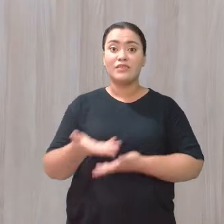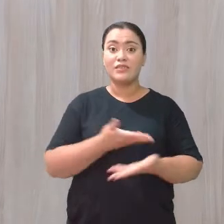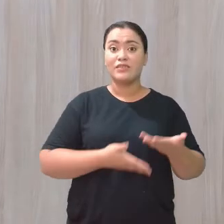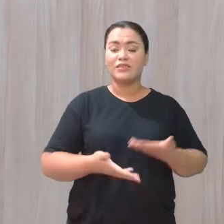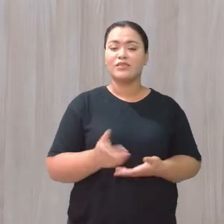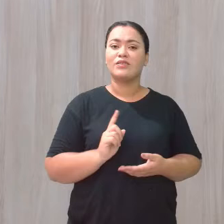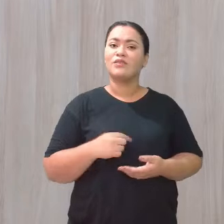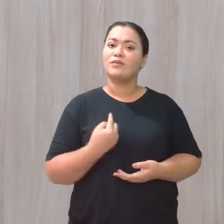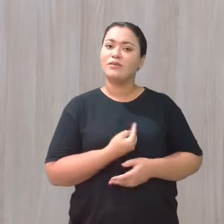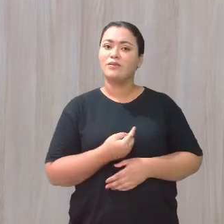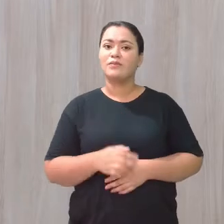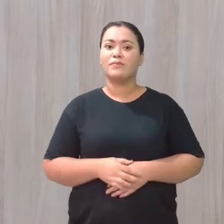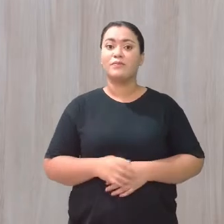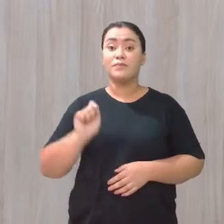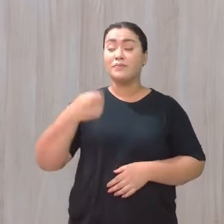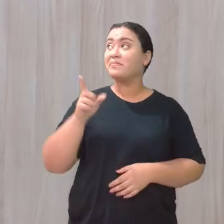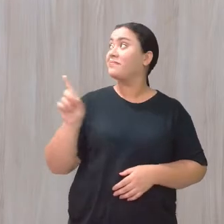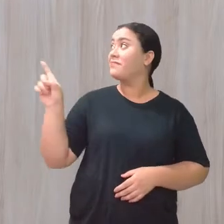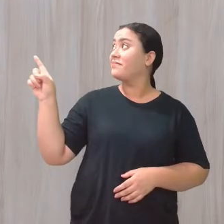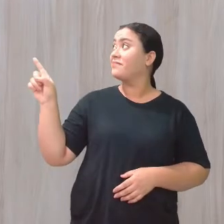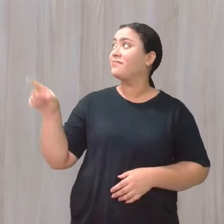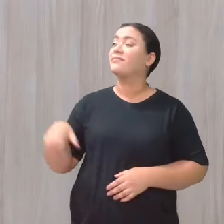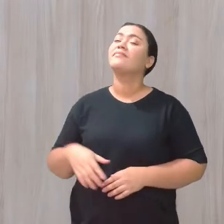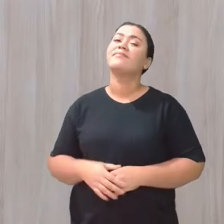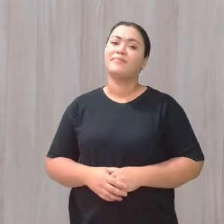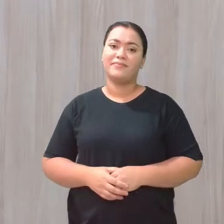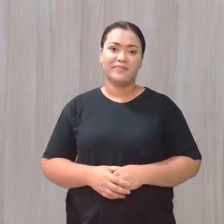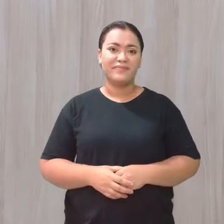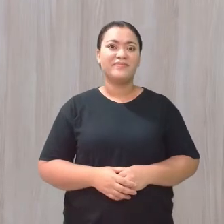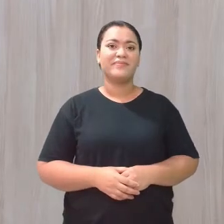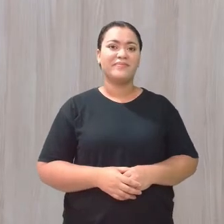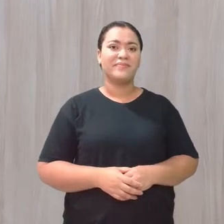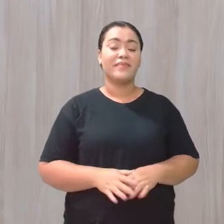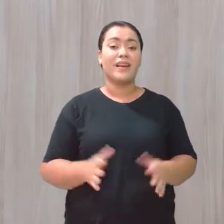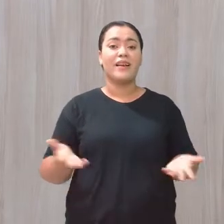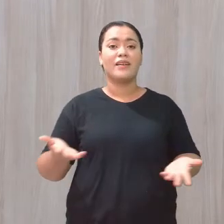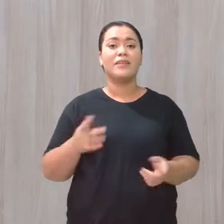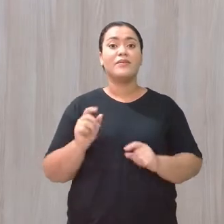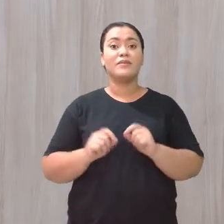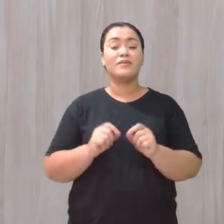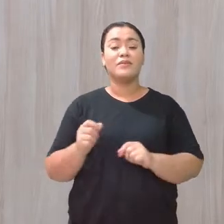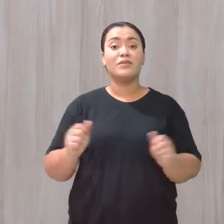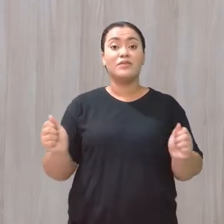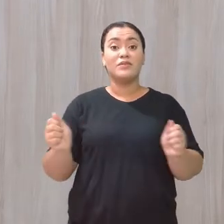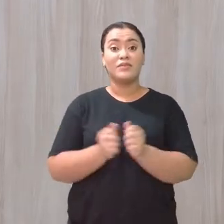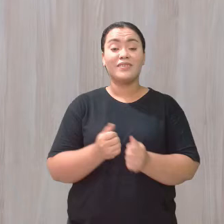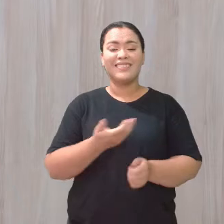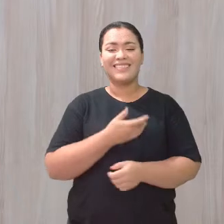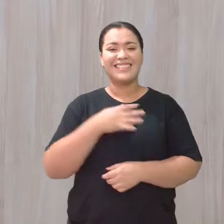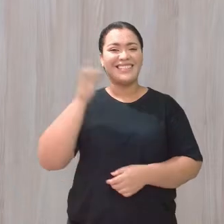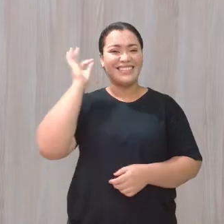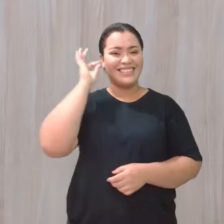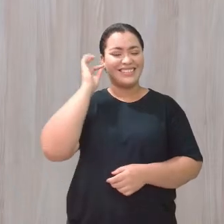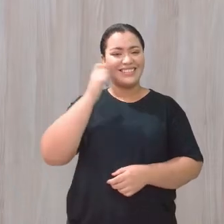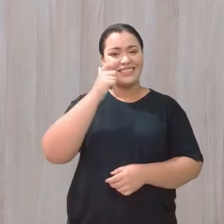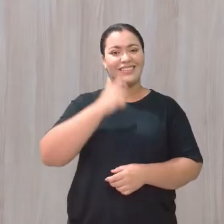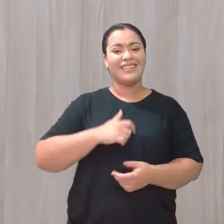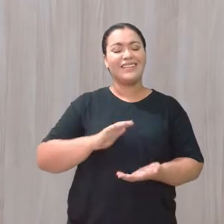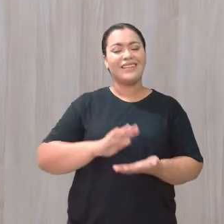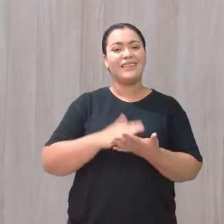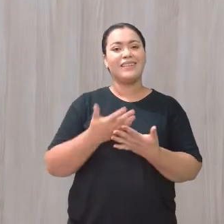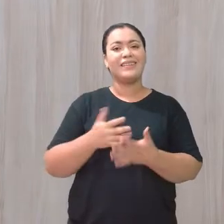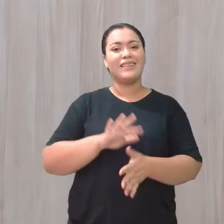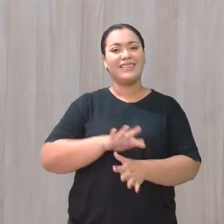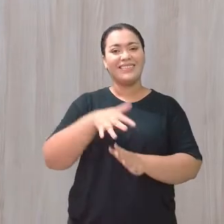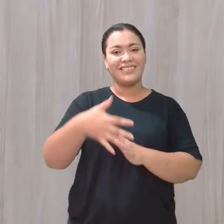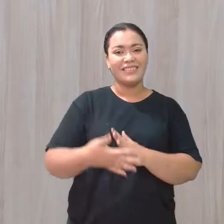conosco, não é? Meu sinal é... E aí estamos com a nossa querida amiga Gisela, que vai conosco